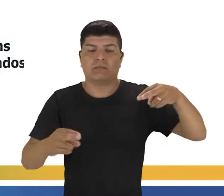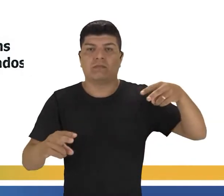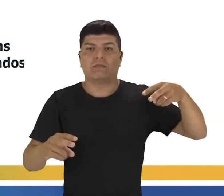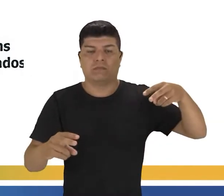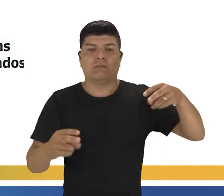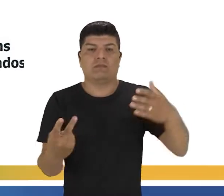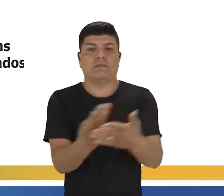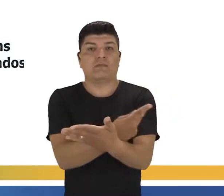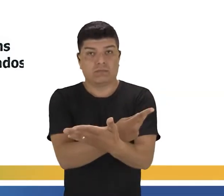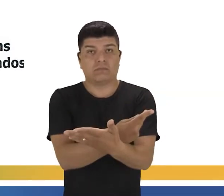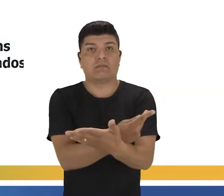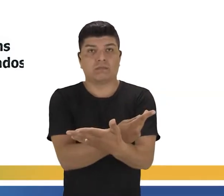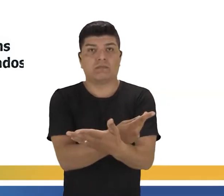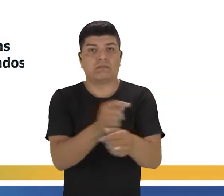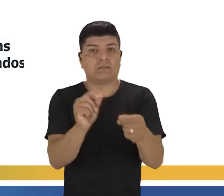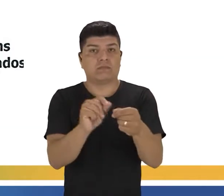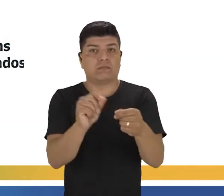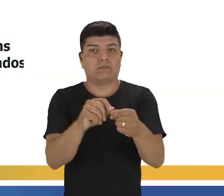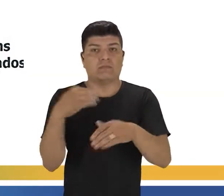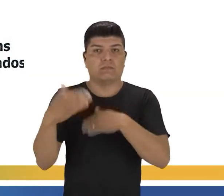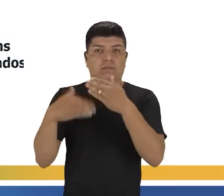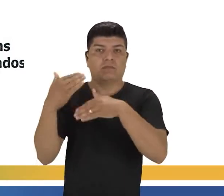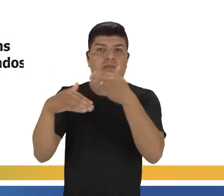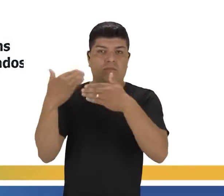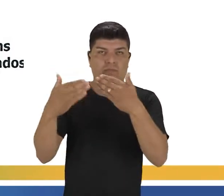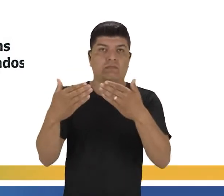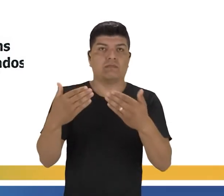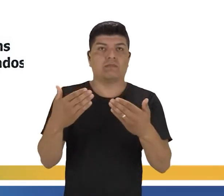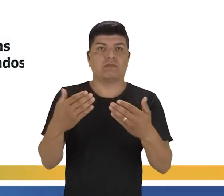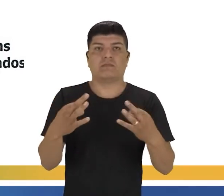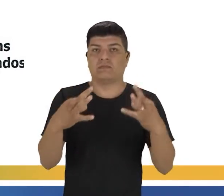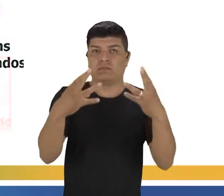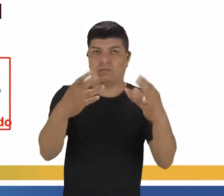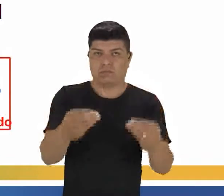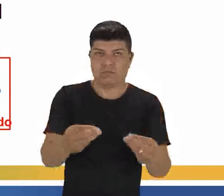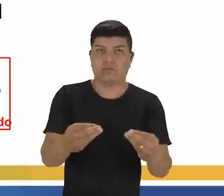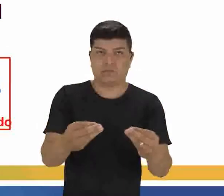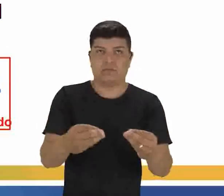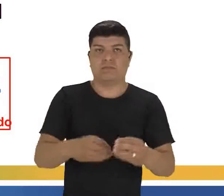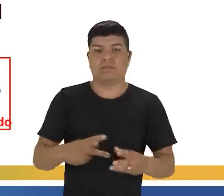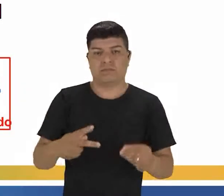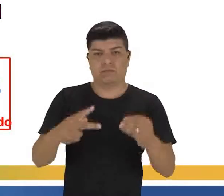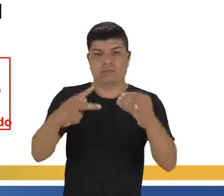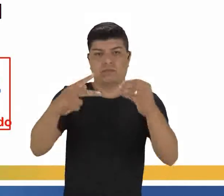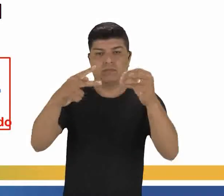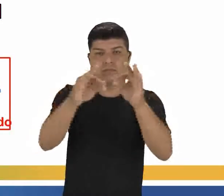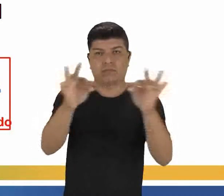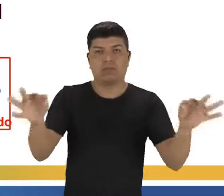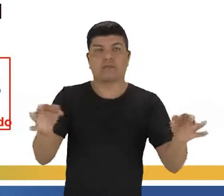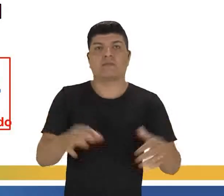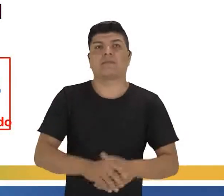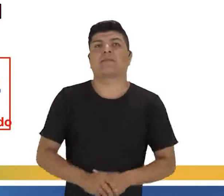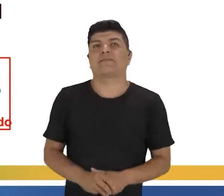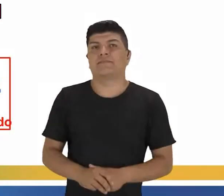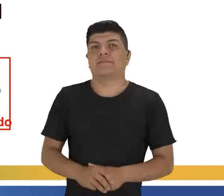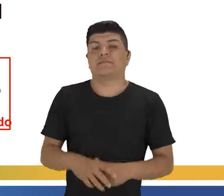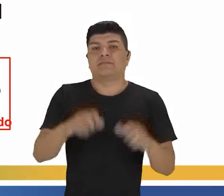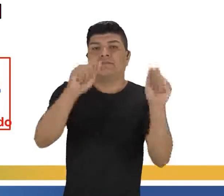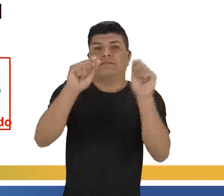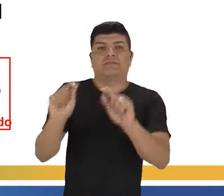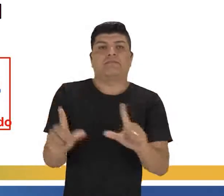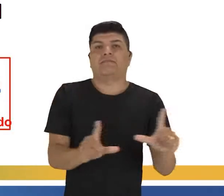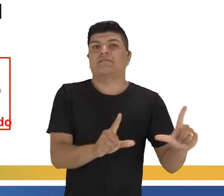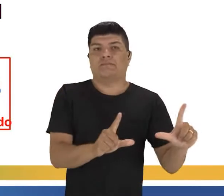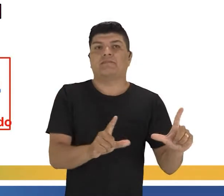citoplasma para que a gente possa fazer o processo de tradução, que é a síntese de proteína, tá bom? Vamos usar o slide.